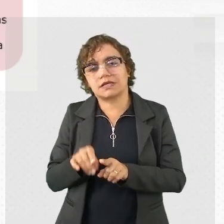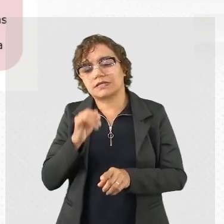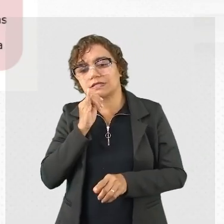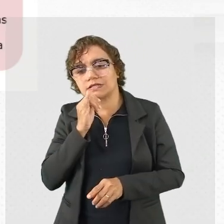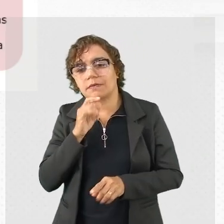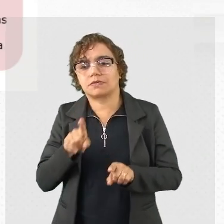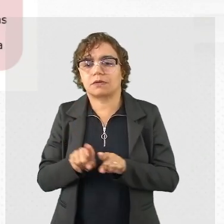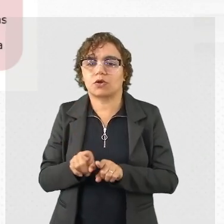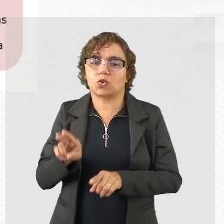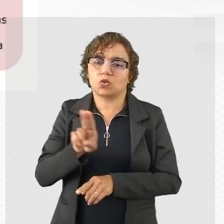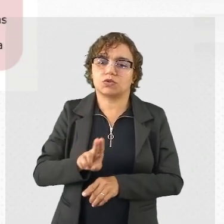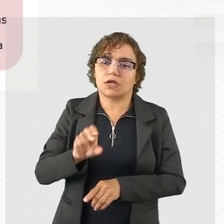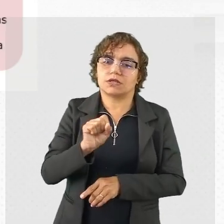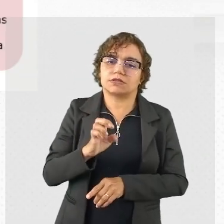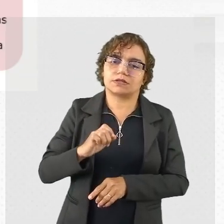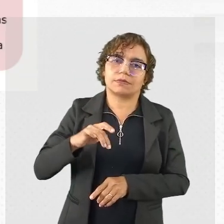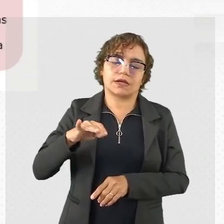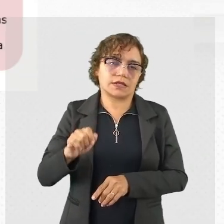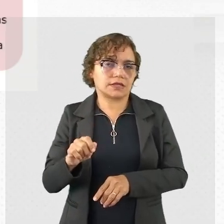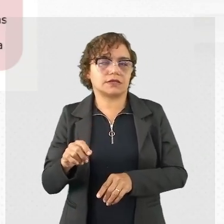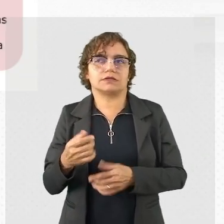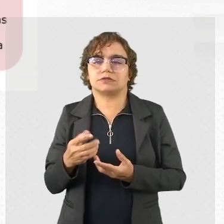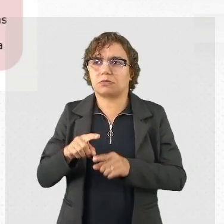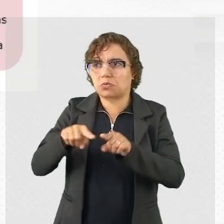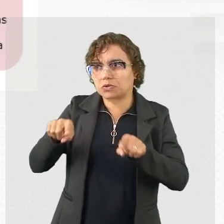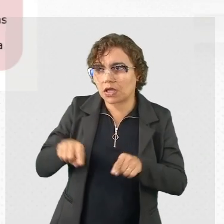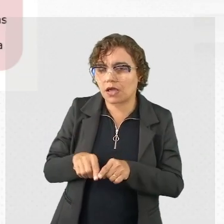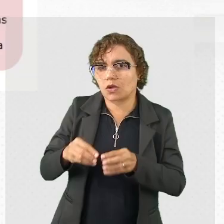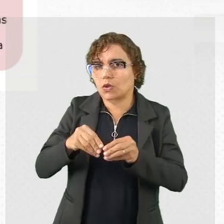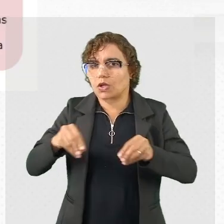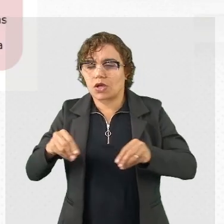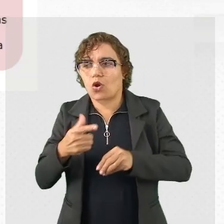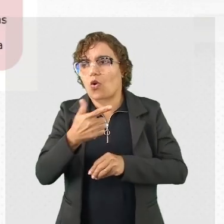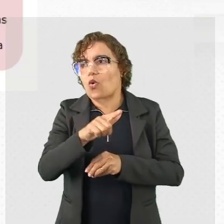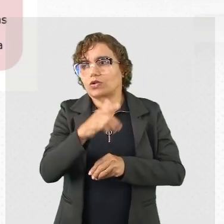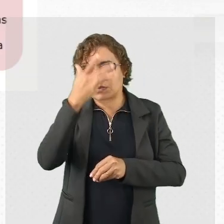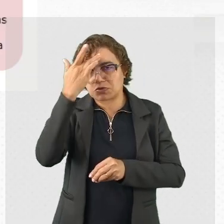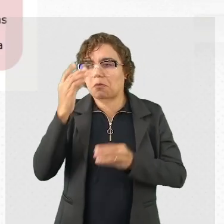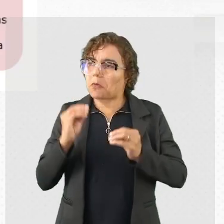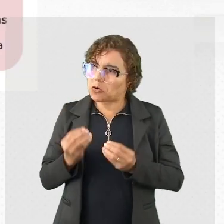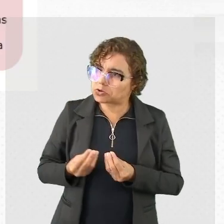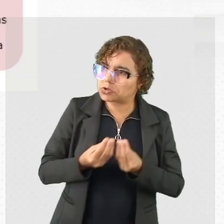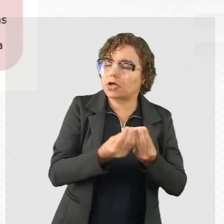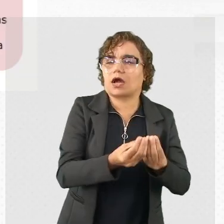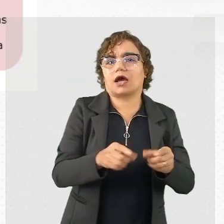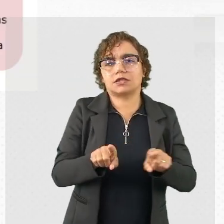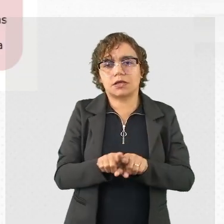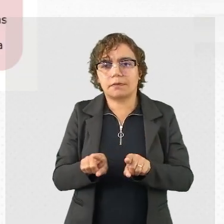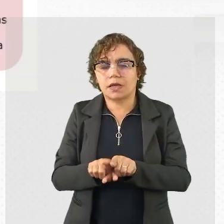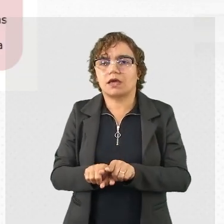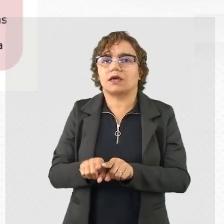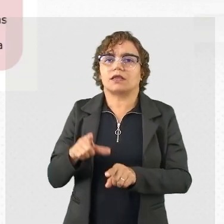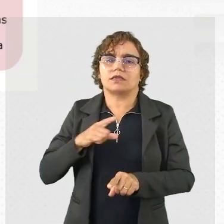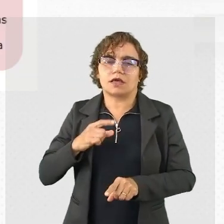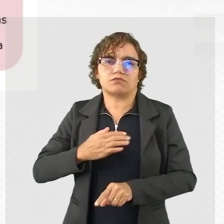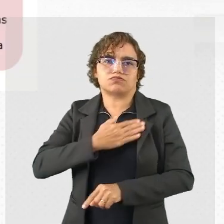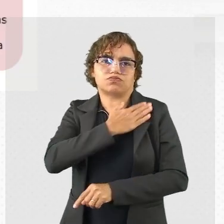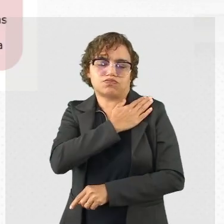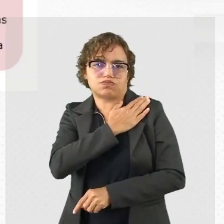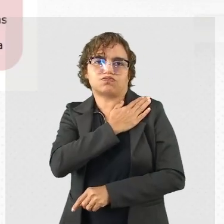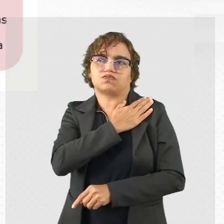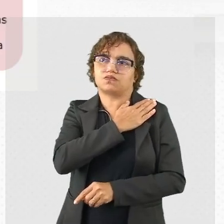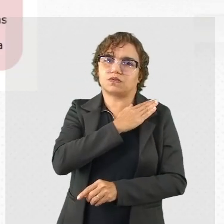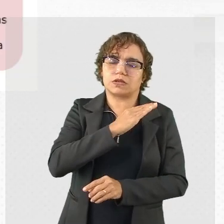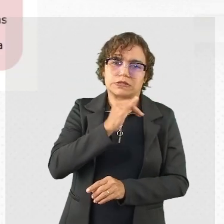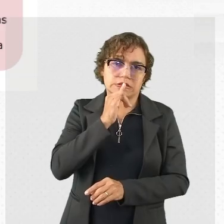era uma titulação de terra, você pode conceder terras a outras pessoas, fundar vilas, exercer a justiça, ter o seu próprio exército. Tá? Então,